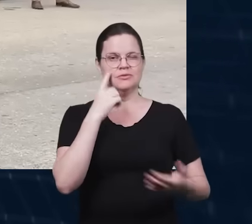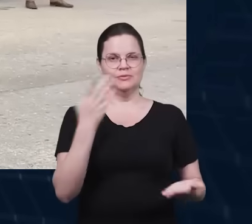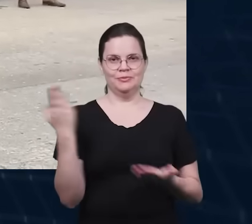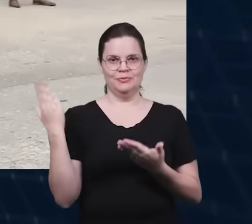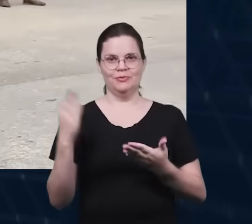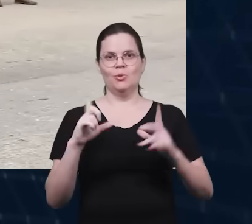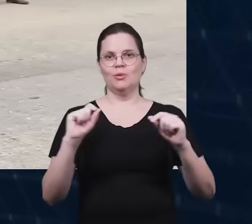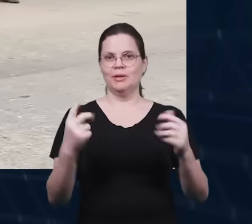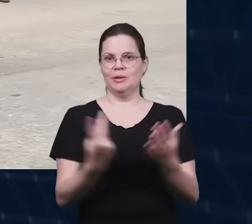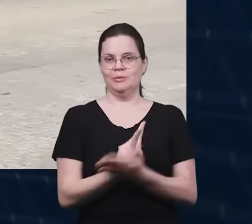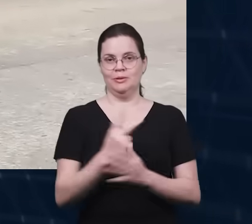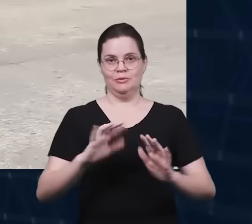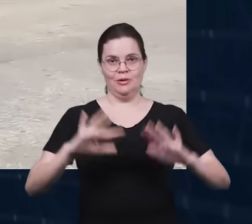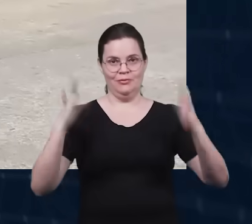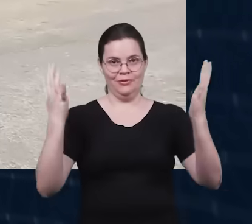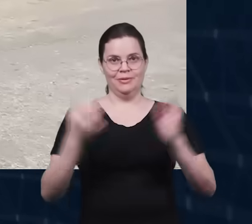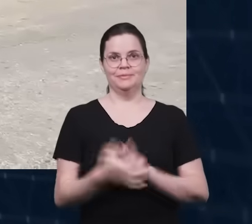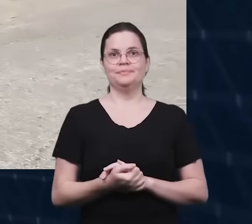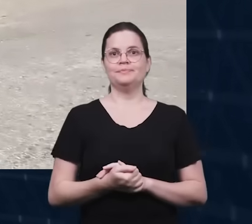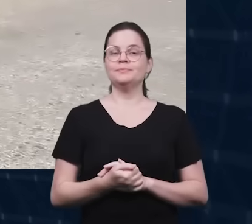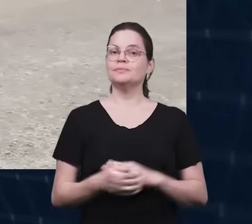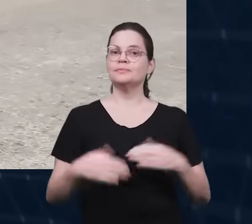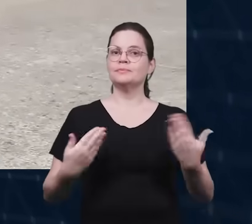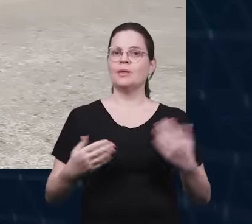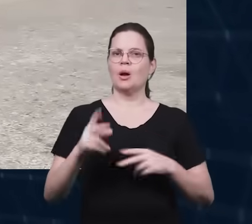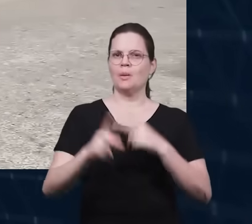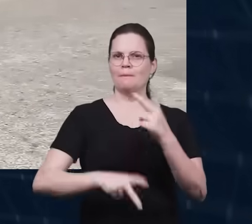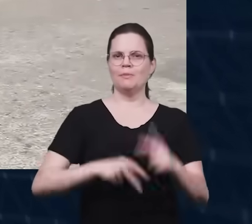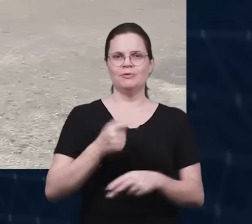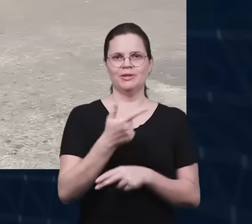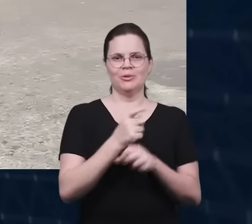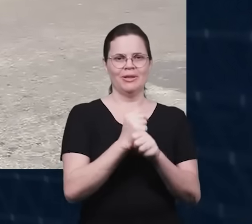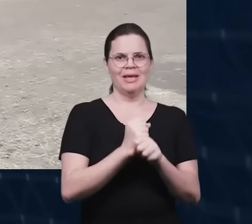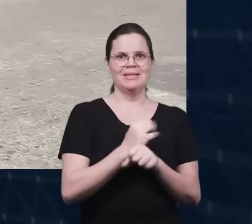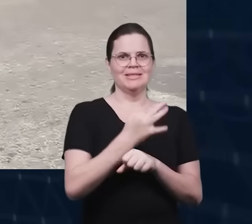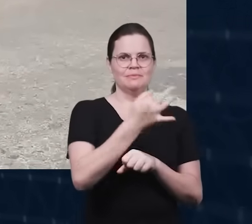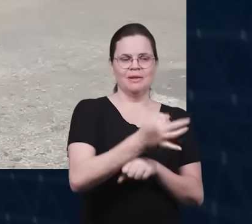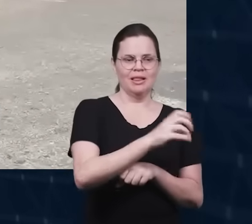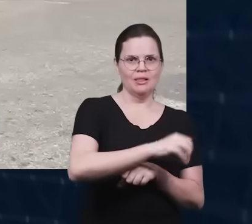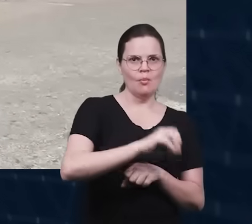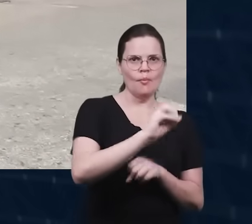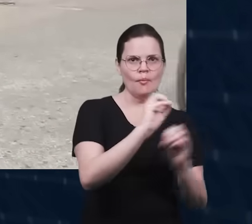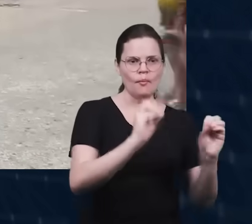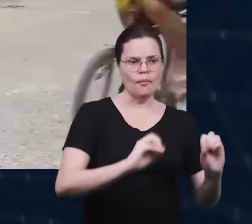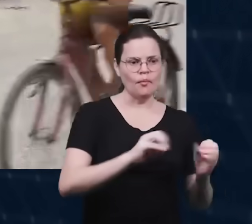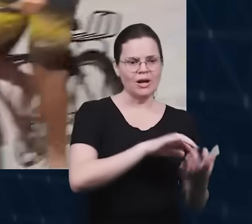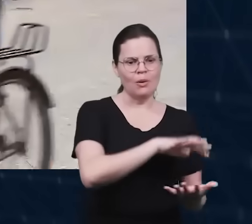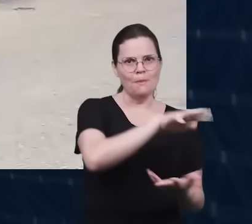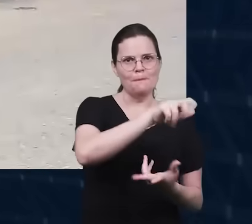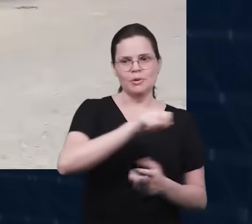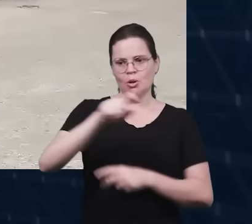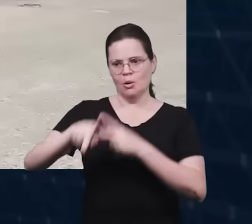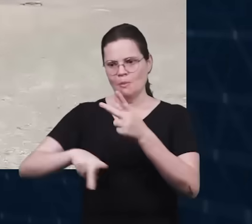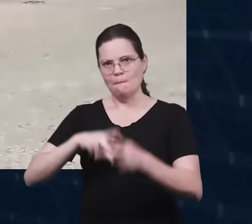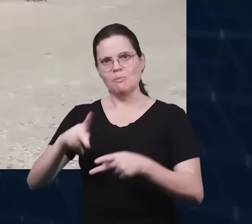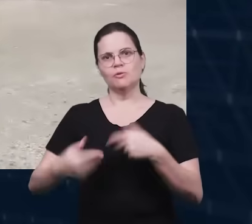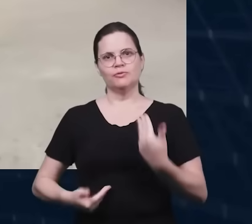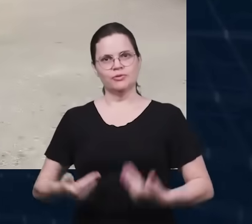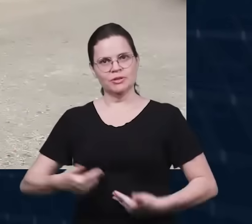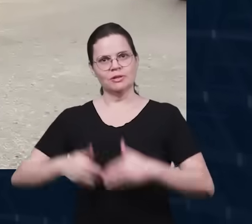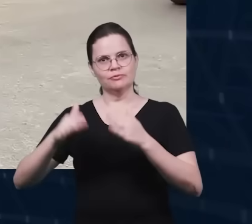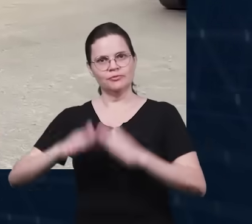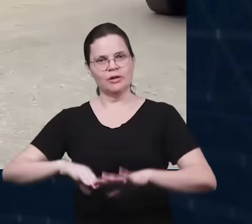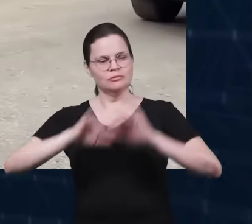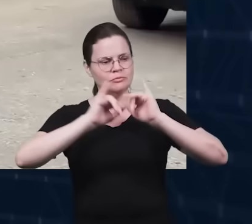Em meio ao mundo sem esperança, um povo que se levanta com um propósito: levar o Evangelho de Cristo aos necessitados. Este